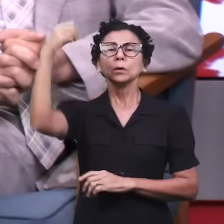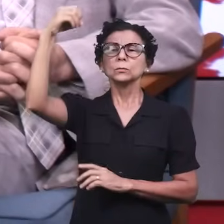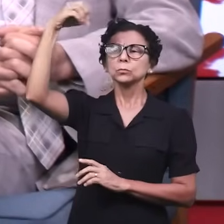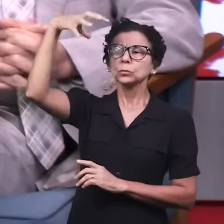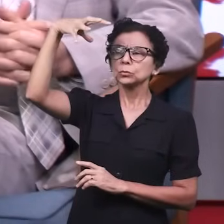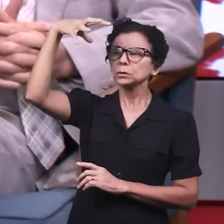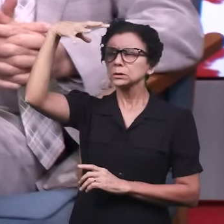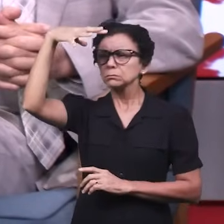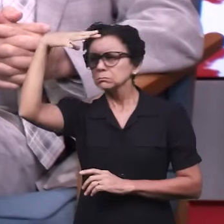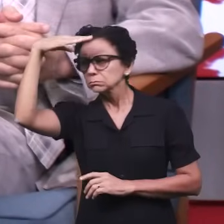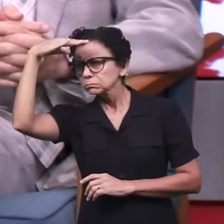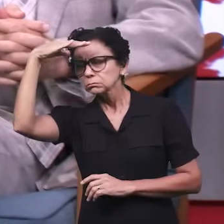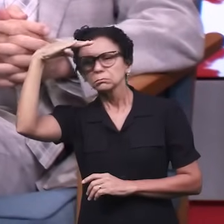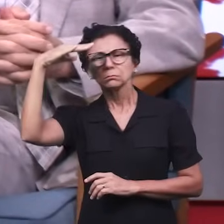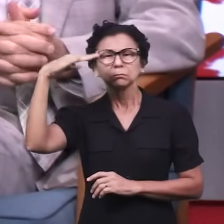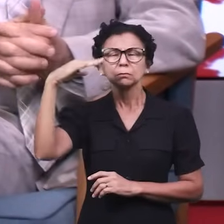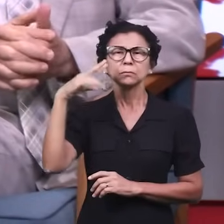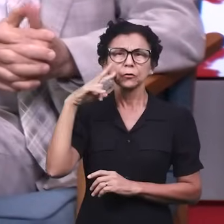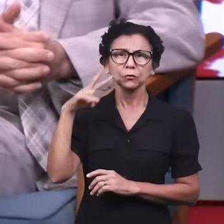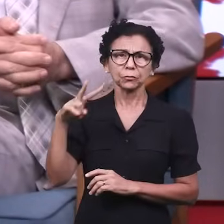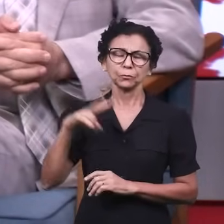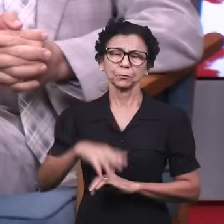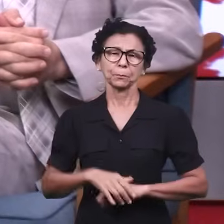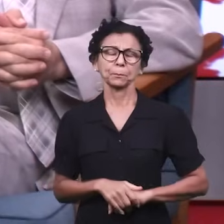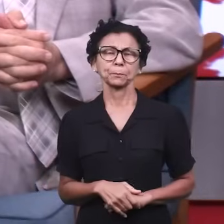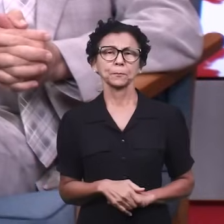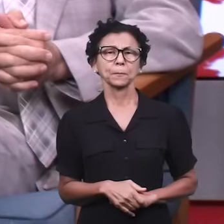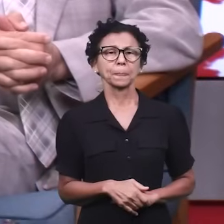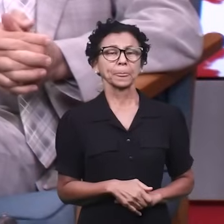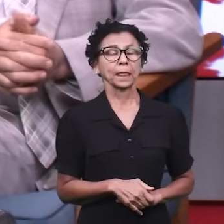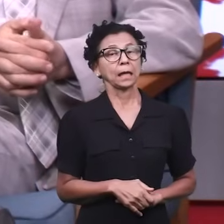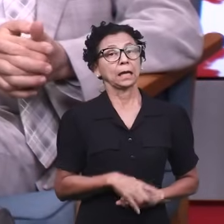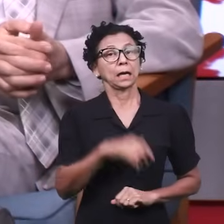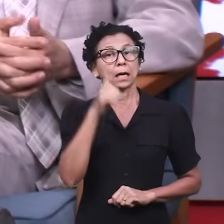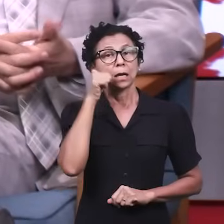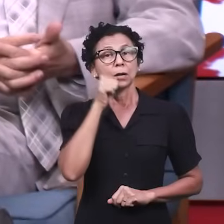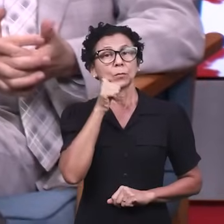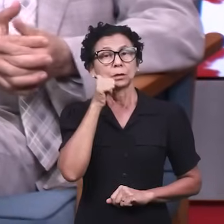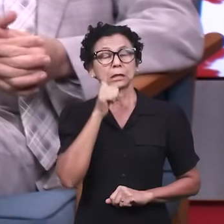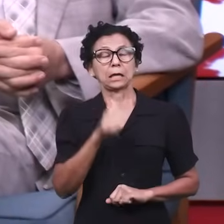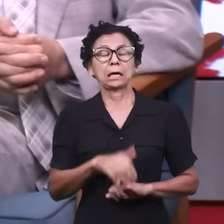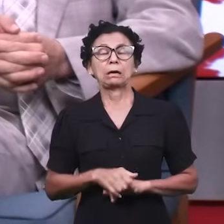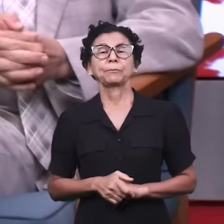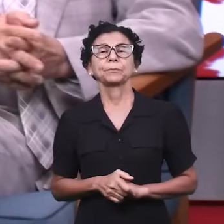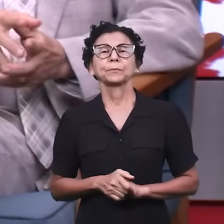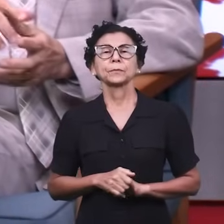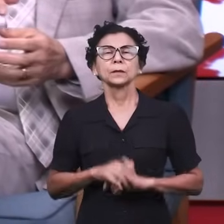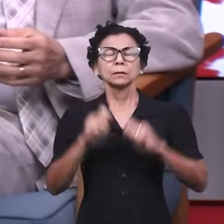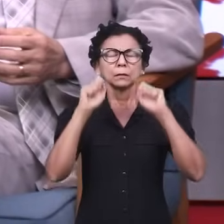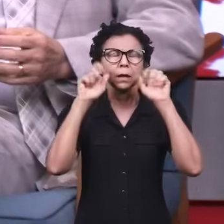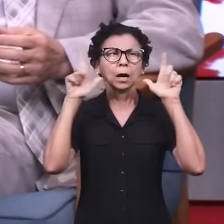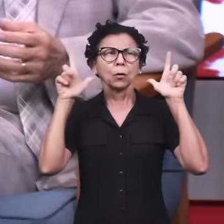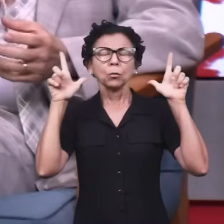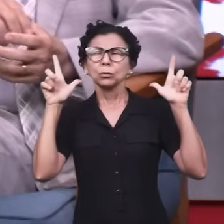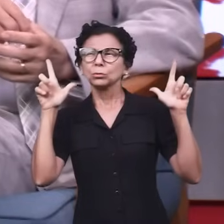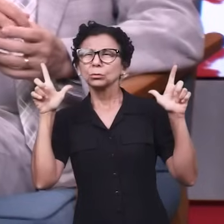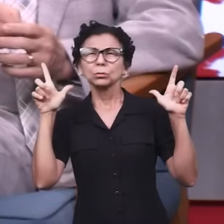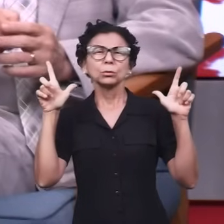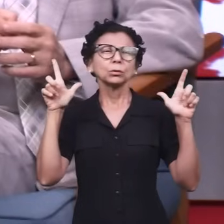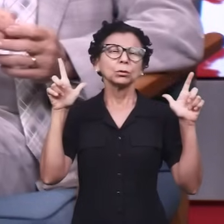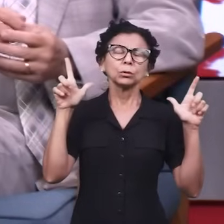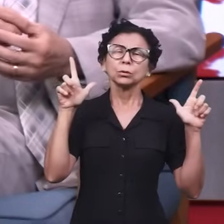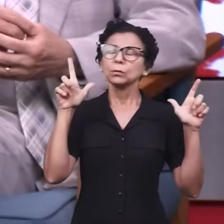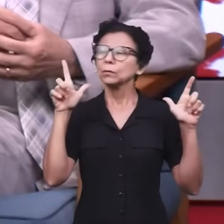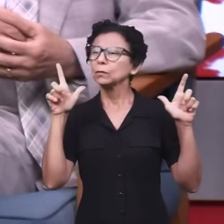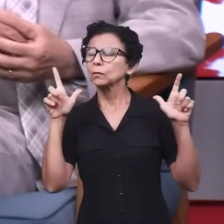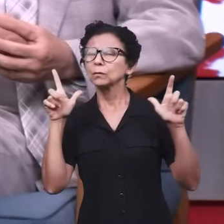cidade. E essa senhora, ela hoje acordou de manhã e procurou na